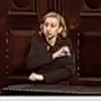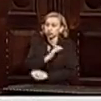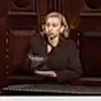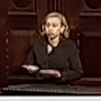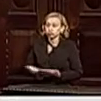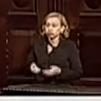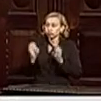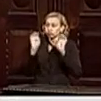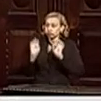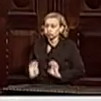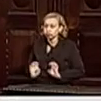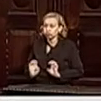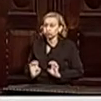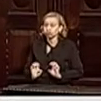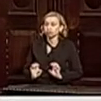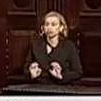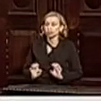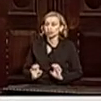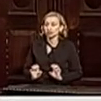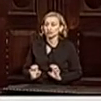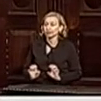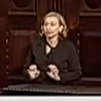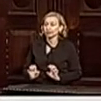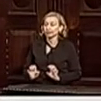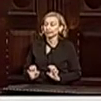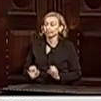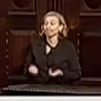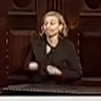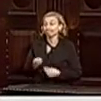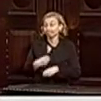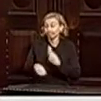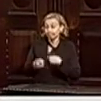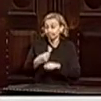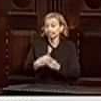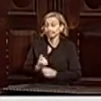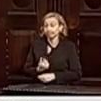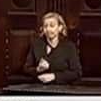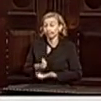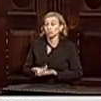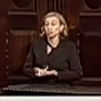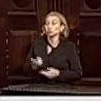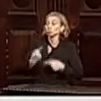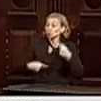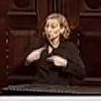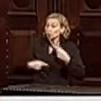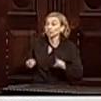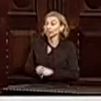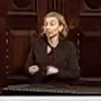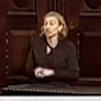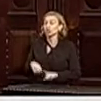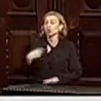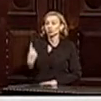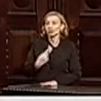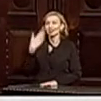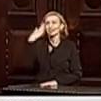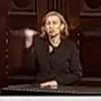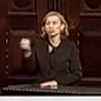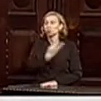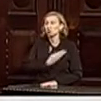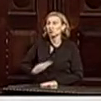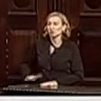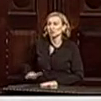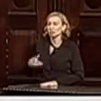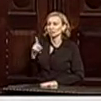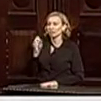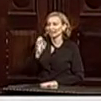ética, moral, financeira, política e administrativa. Nós sabemos que o atual governo, o